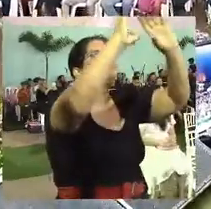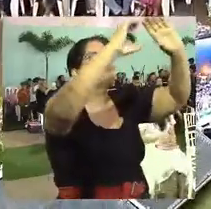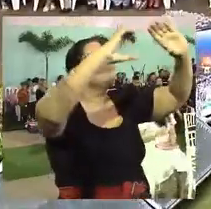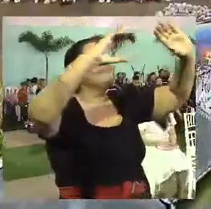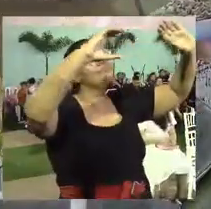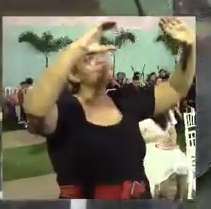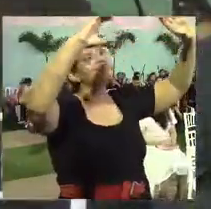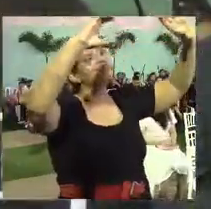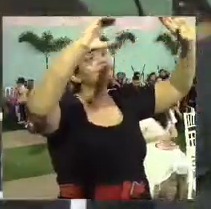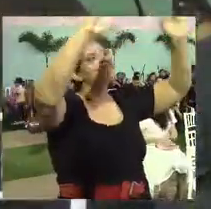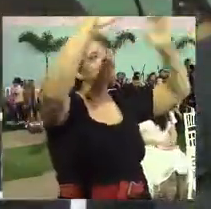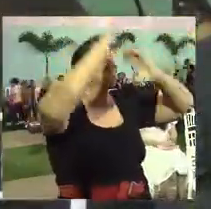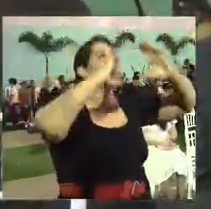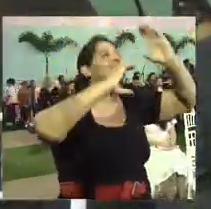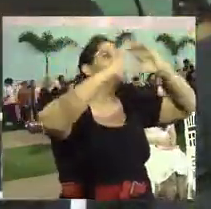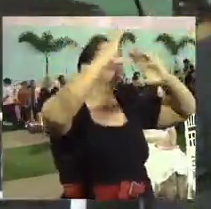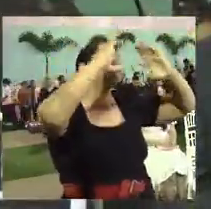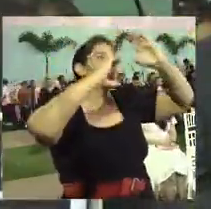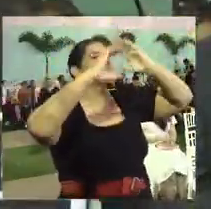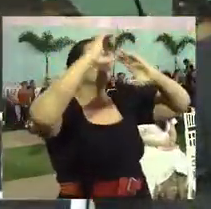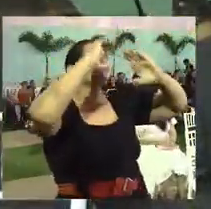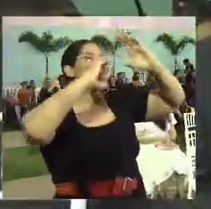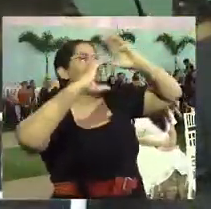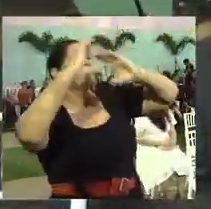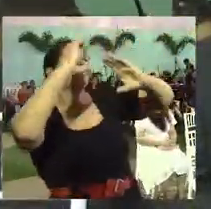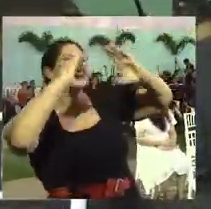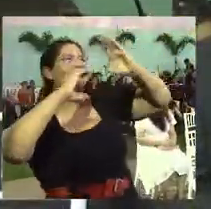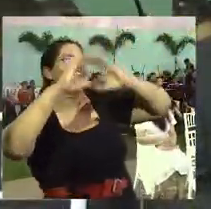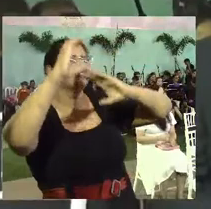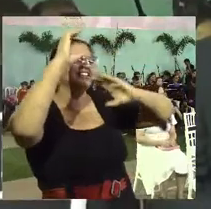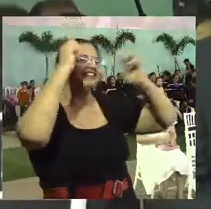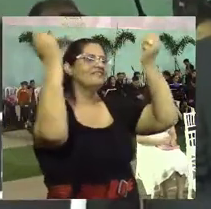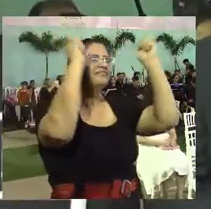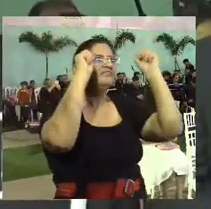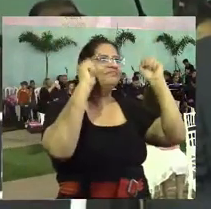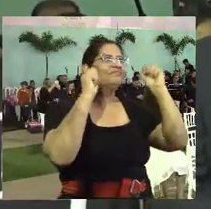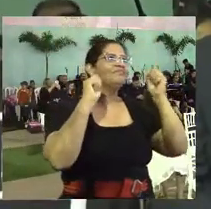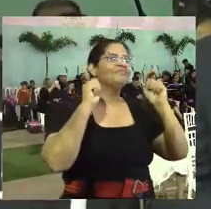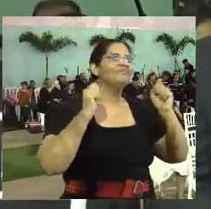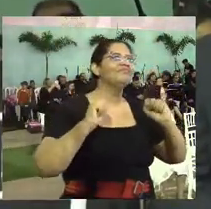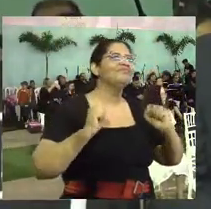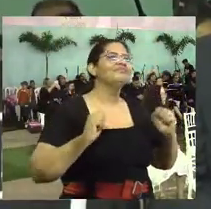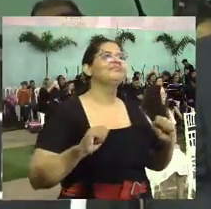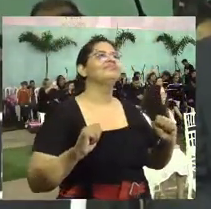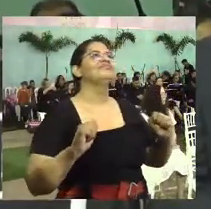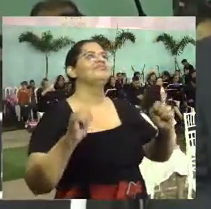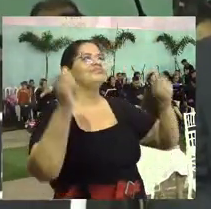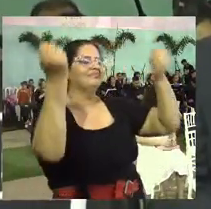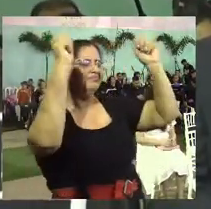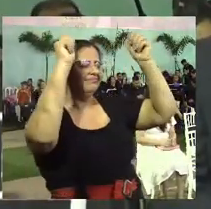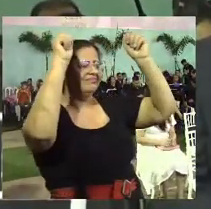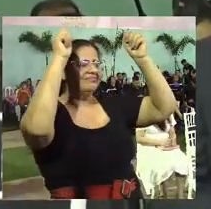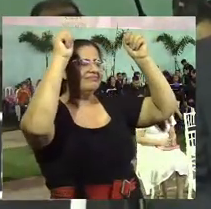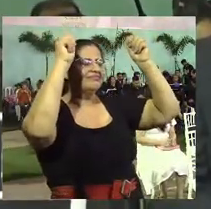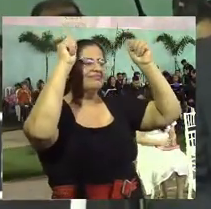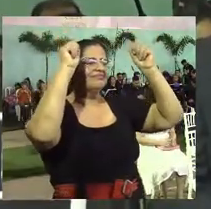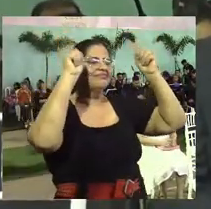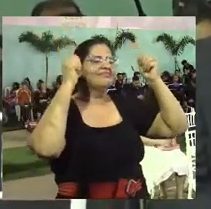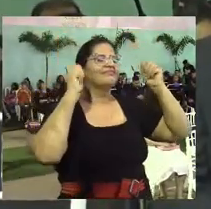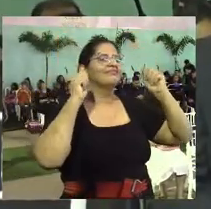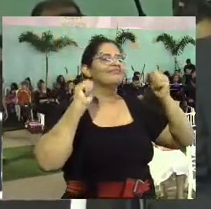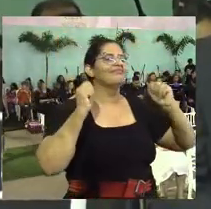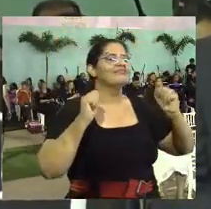te adorarei te adorarei te adorarei quando chegar aí no céu te